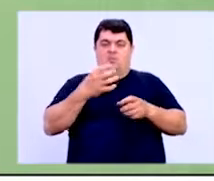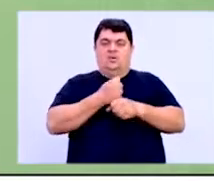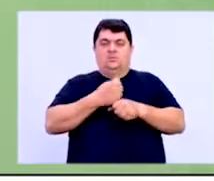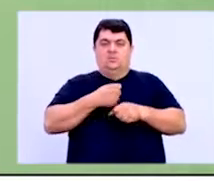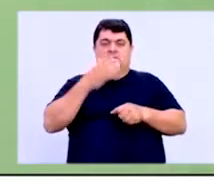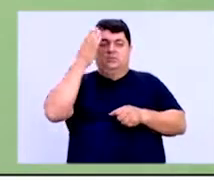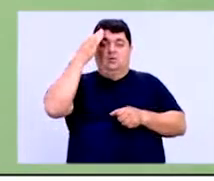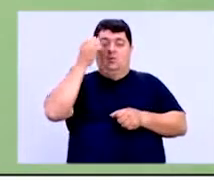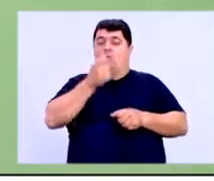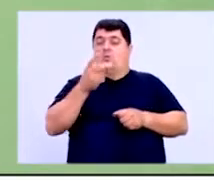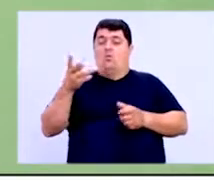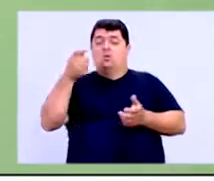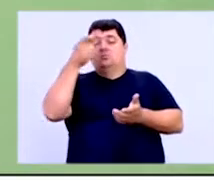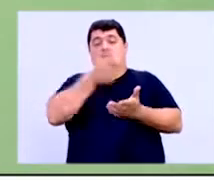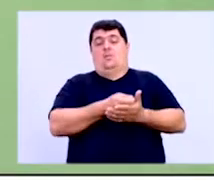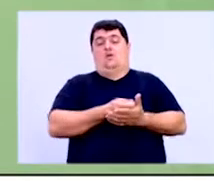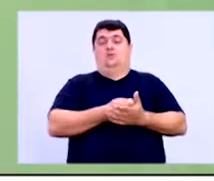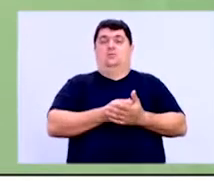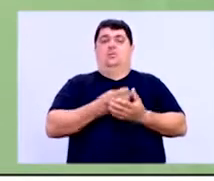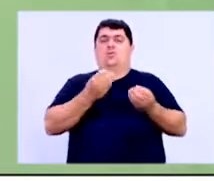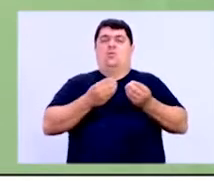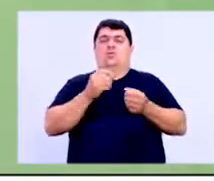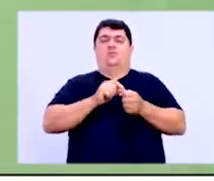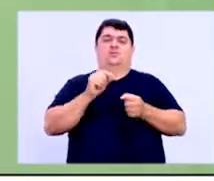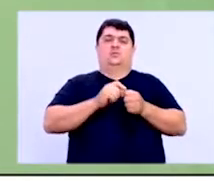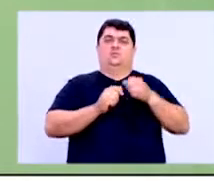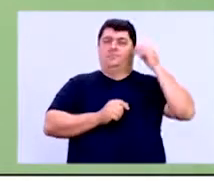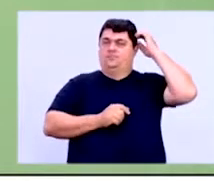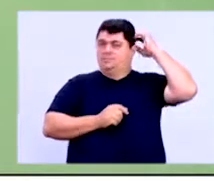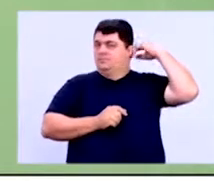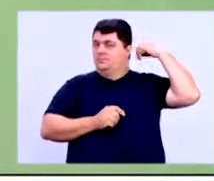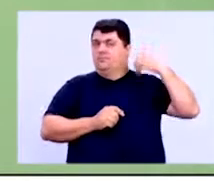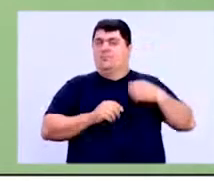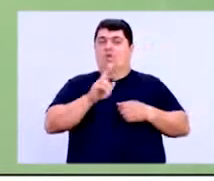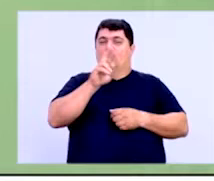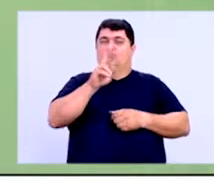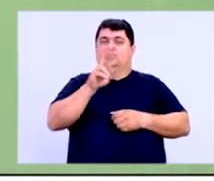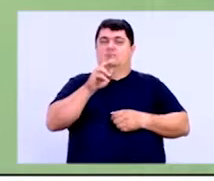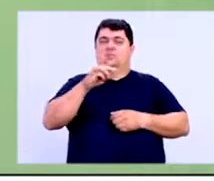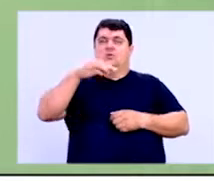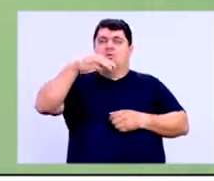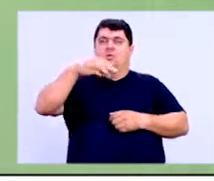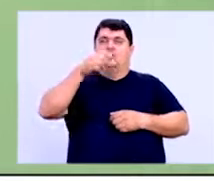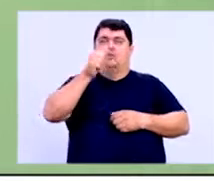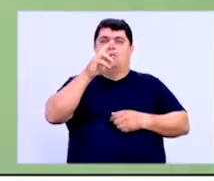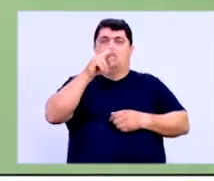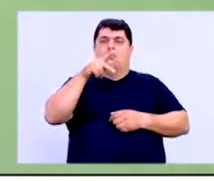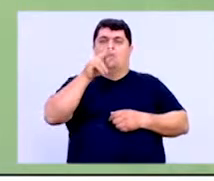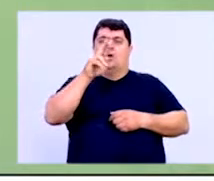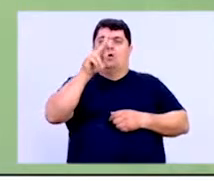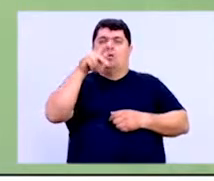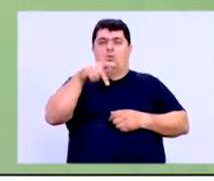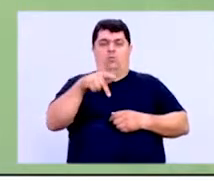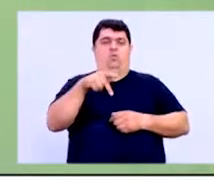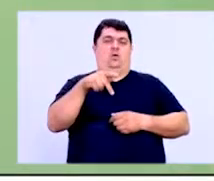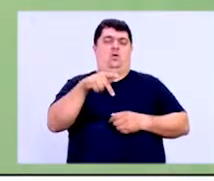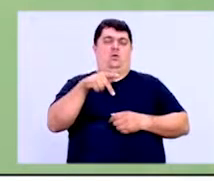nos custos. E como vou fazer isso? Bom, um nomezinho fácil, um make-up. É esse nomezinho